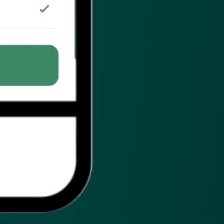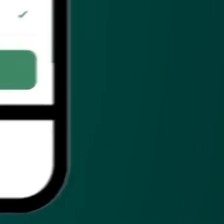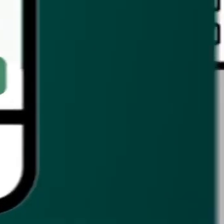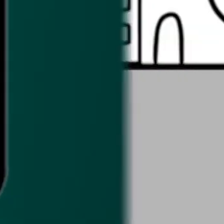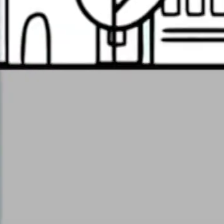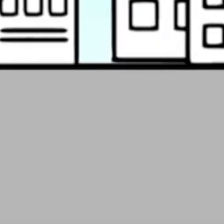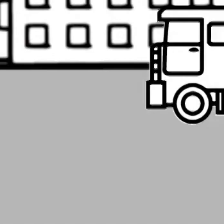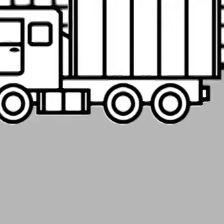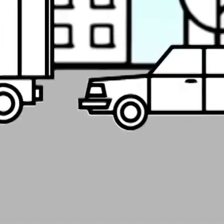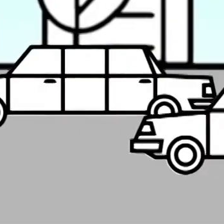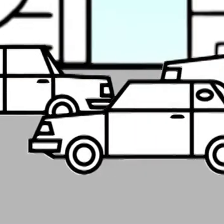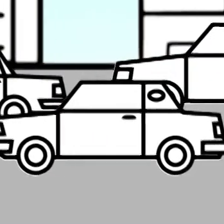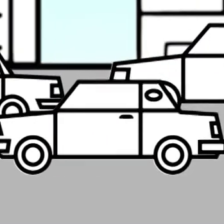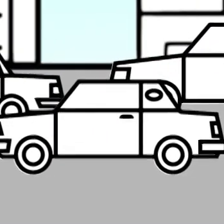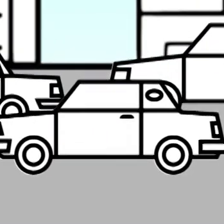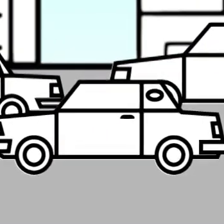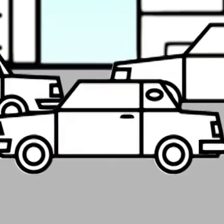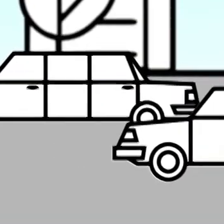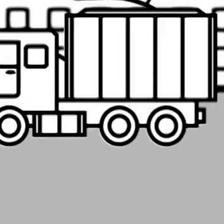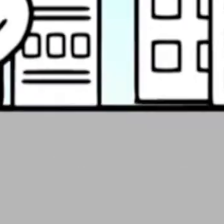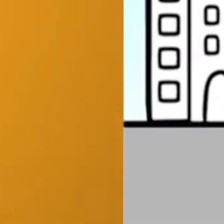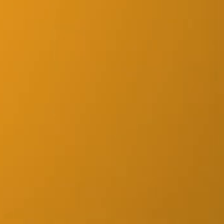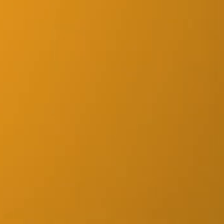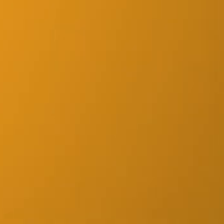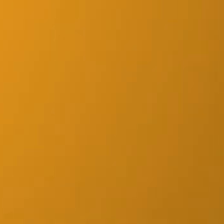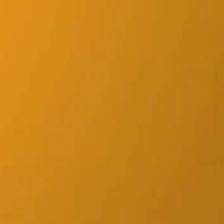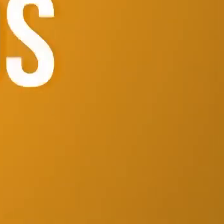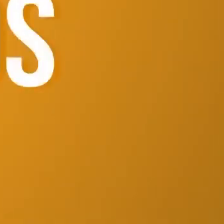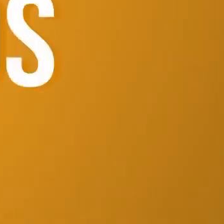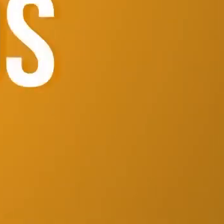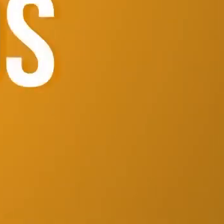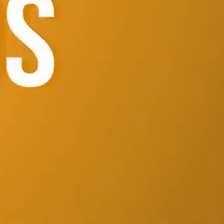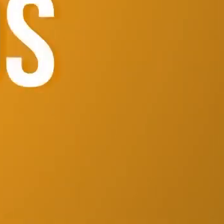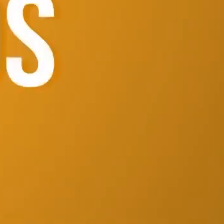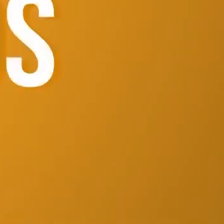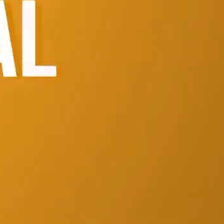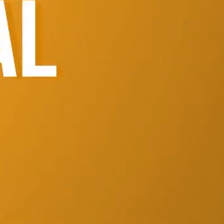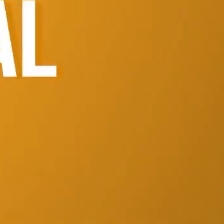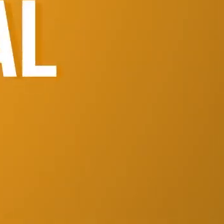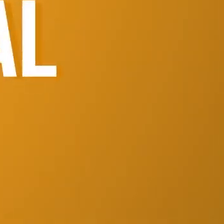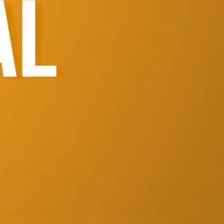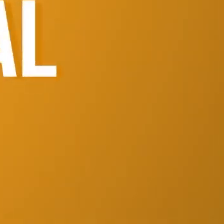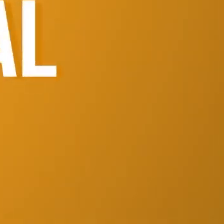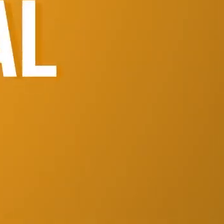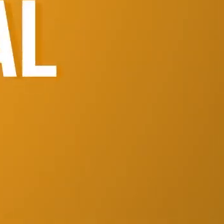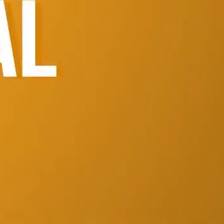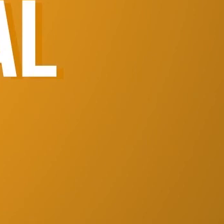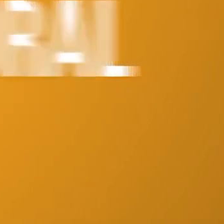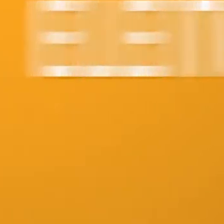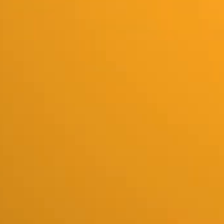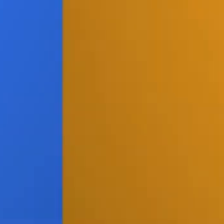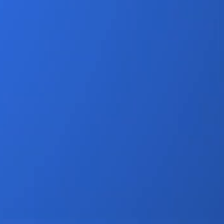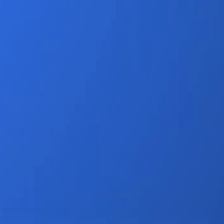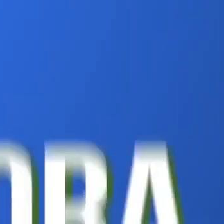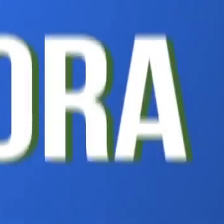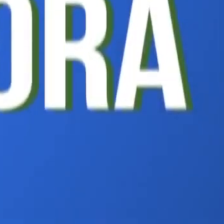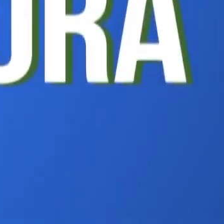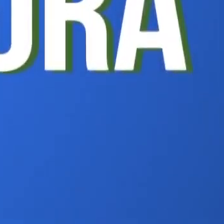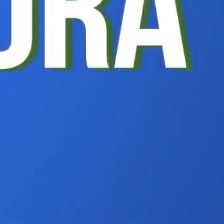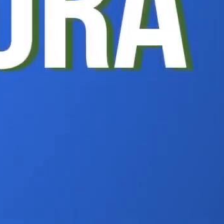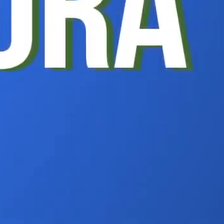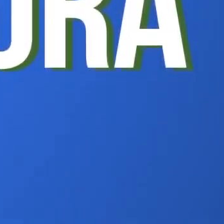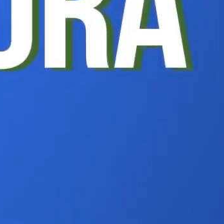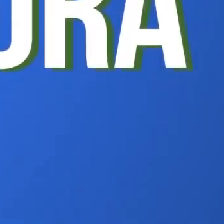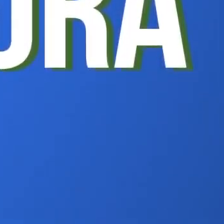limpas. Com foto e um texto explicando a situação, você ajuda a combater o que está errado. Baixe agora no